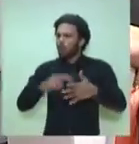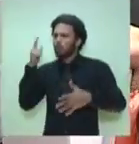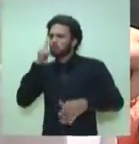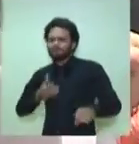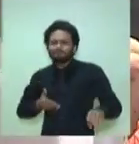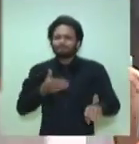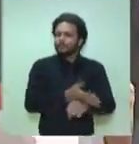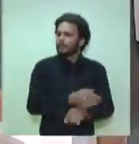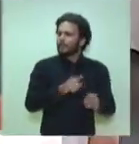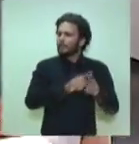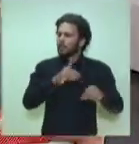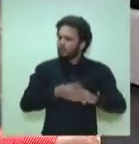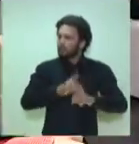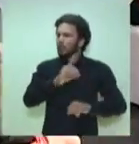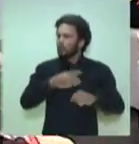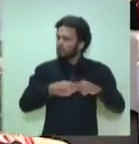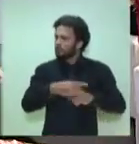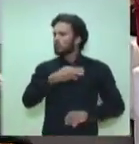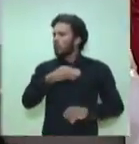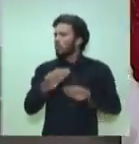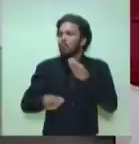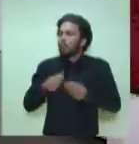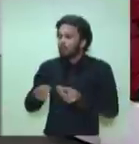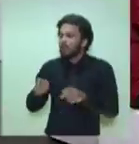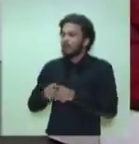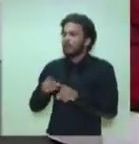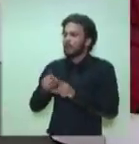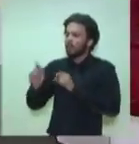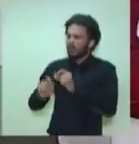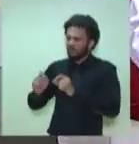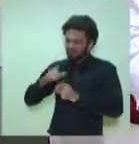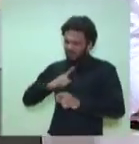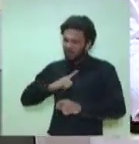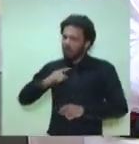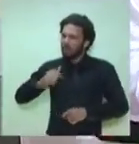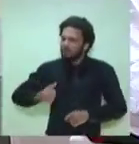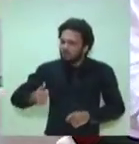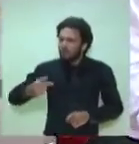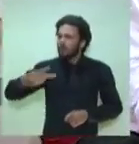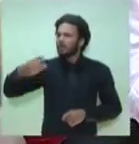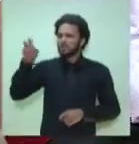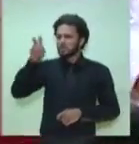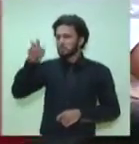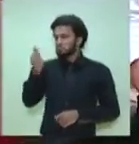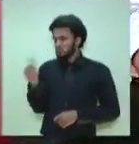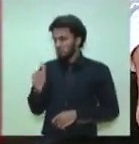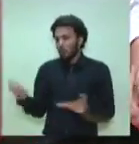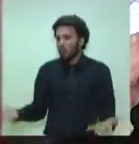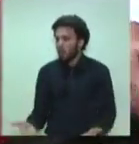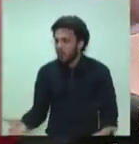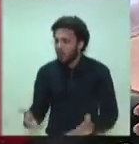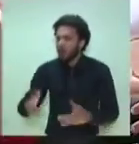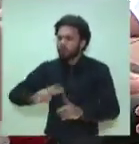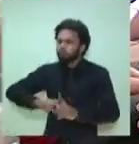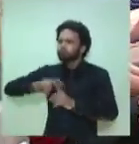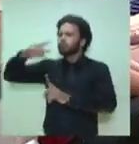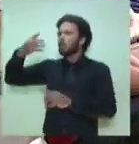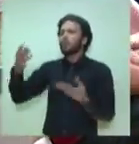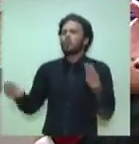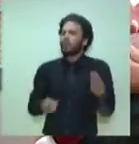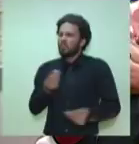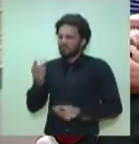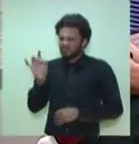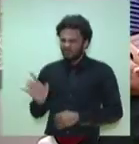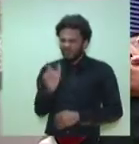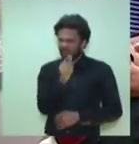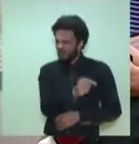para que a prefeitura alcançasse esses índices, para que a educação do município alcançasse esses índices. E mais do que tudo, não adianta dizer que basta o professor.